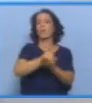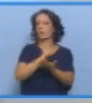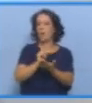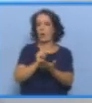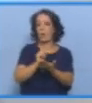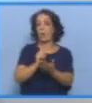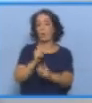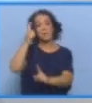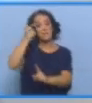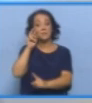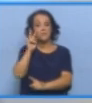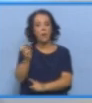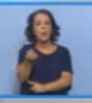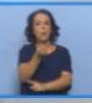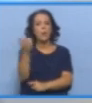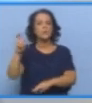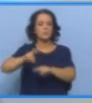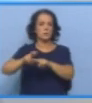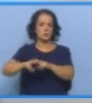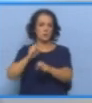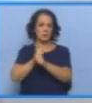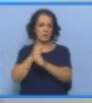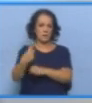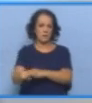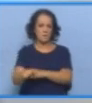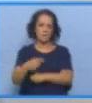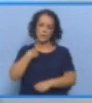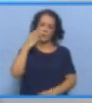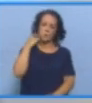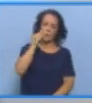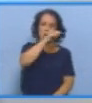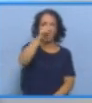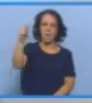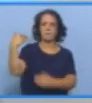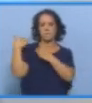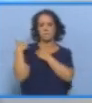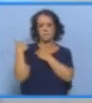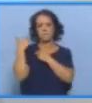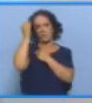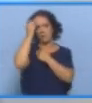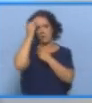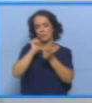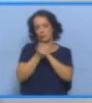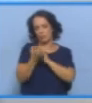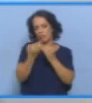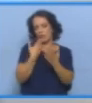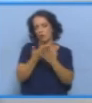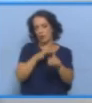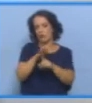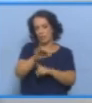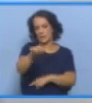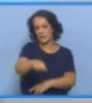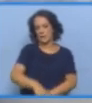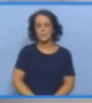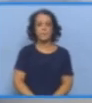de trabalho que realmente aí se desenvolvem. Muitos empresários, tenho a certeza, também responsáveis, que foram formados na sua mentalidade. Isso contribuiu, certamente que sim. Até